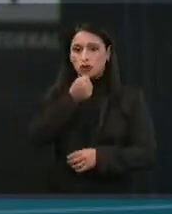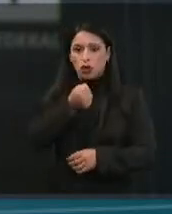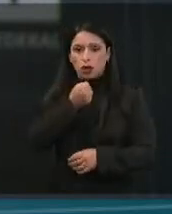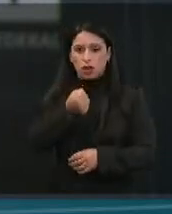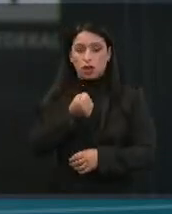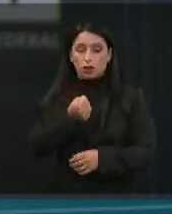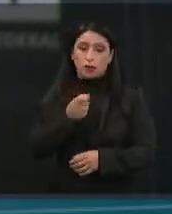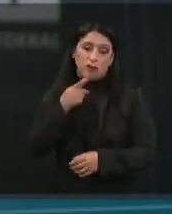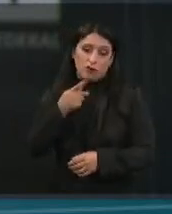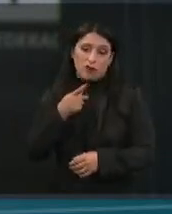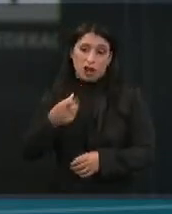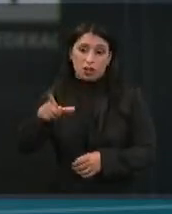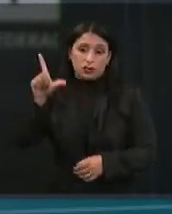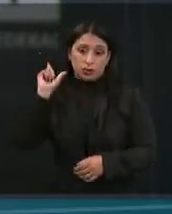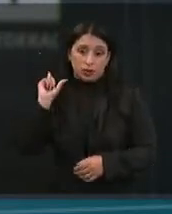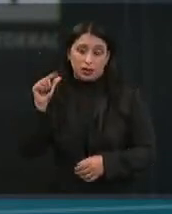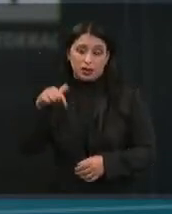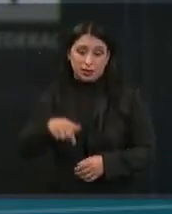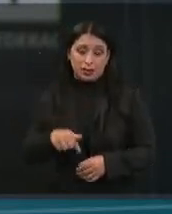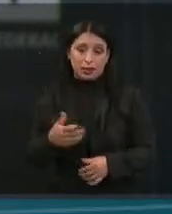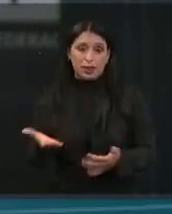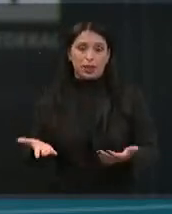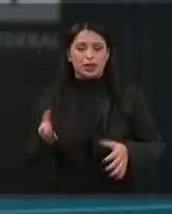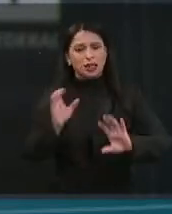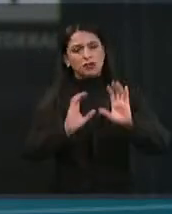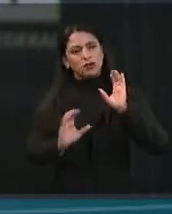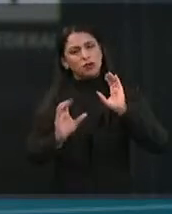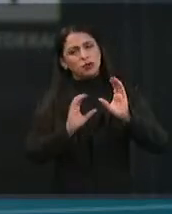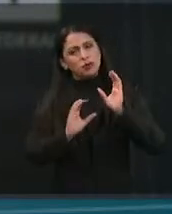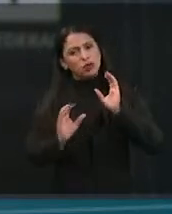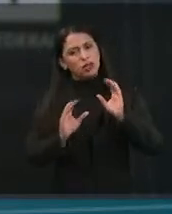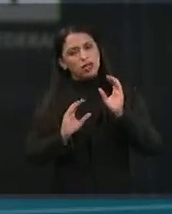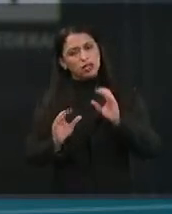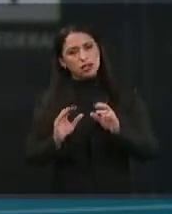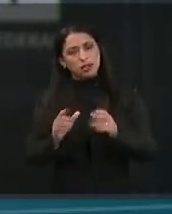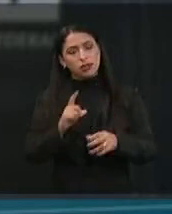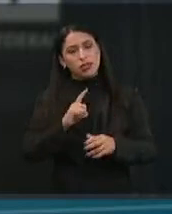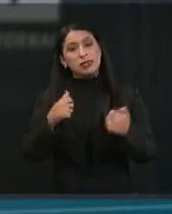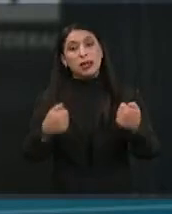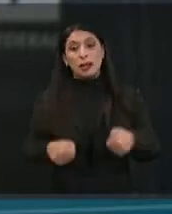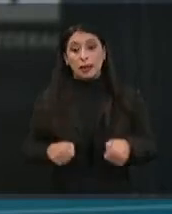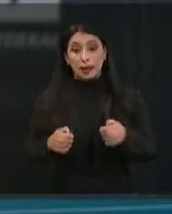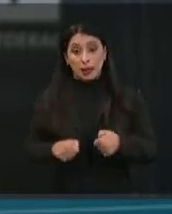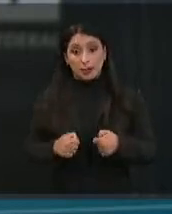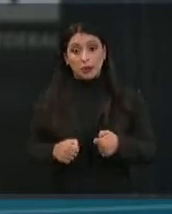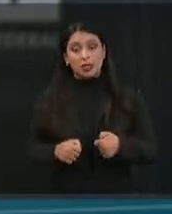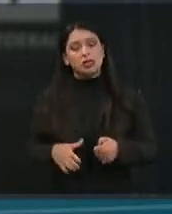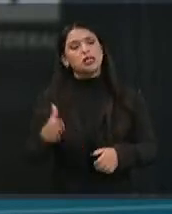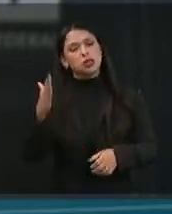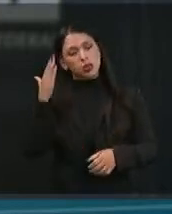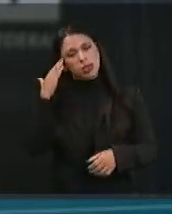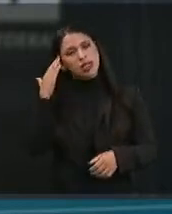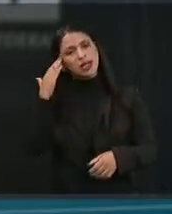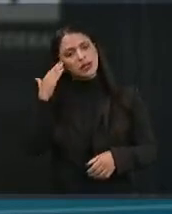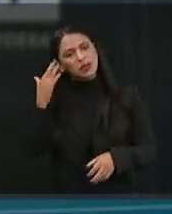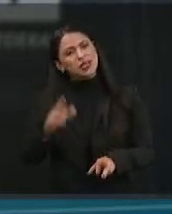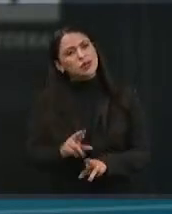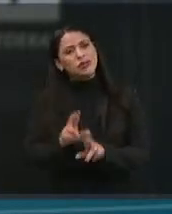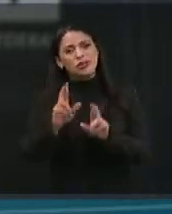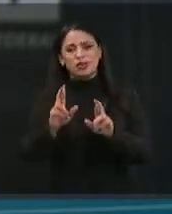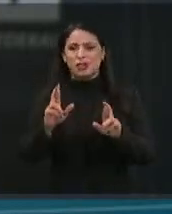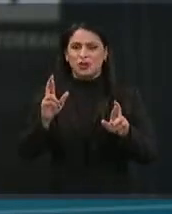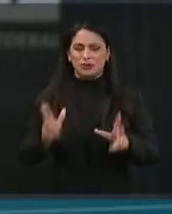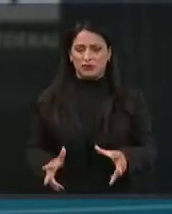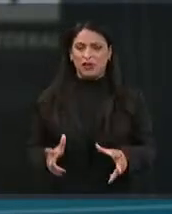expositores? Algum meio de comunicação já teve milhões de articulistas? É preciso reconhecer que estas são criaturas diferentes de